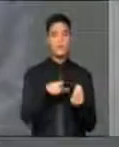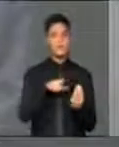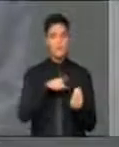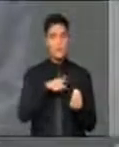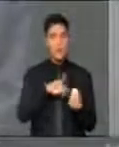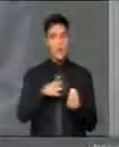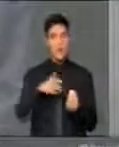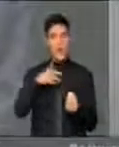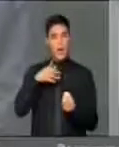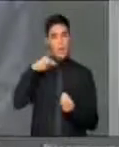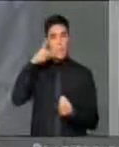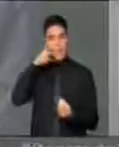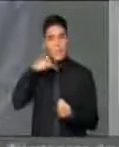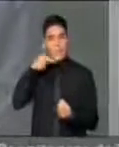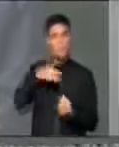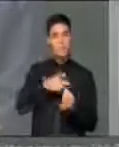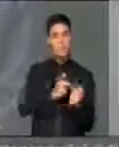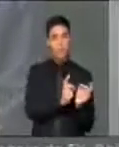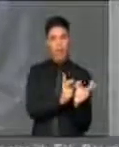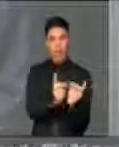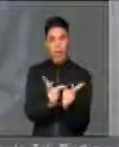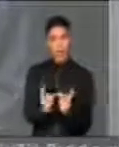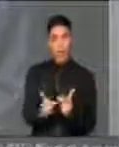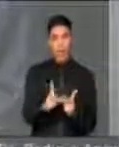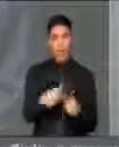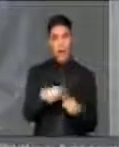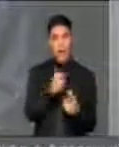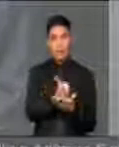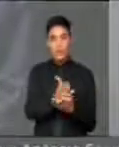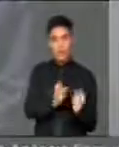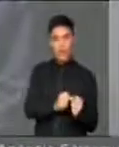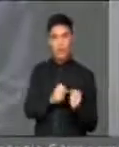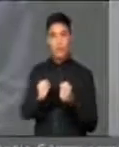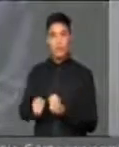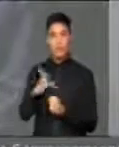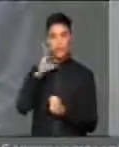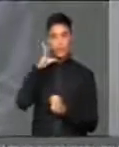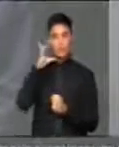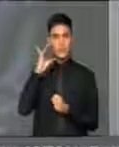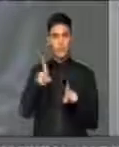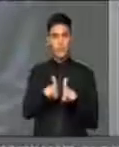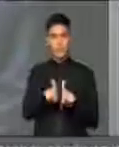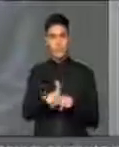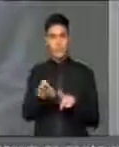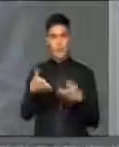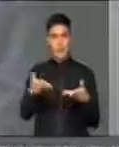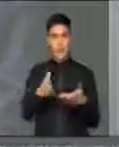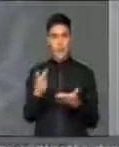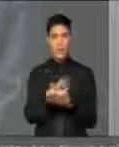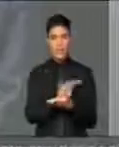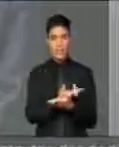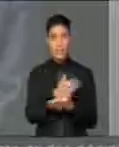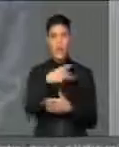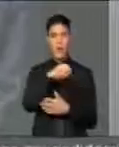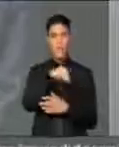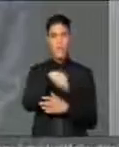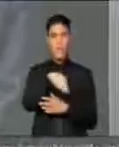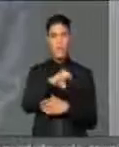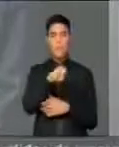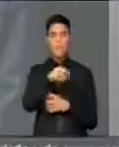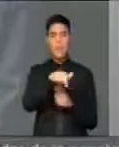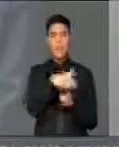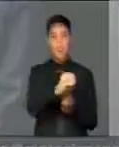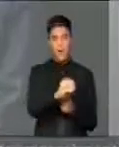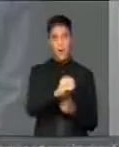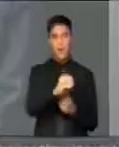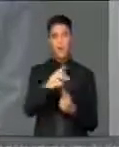em mercantil para a manutenção do poder, o que resultou nos escândalos do Mensalão e do Petrolão, e levaram